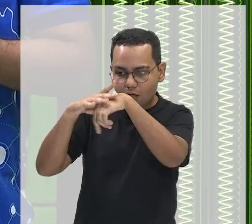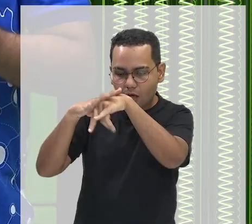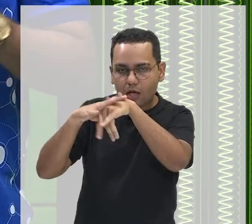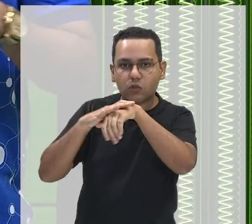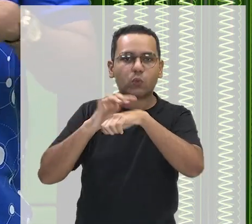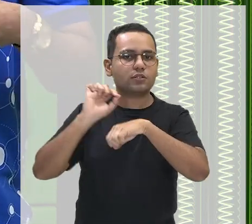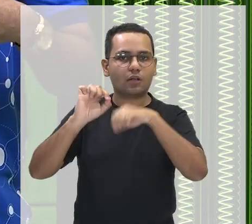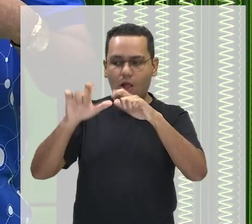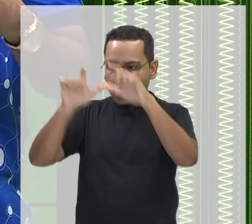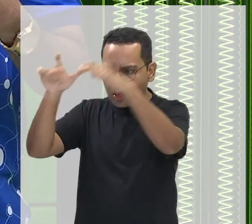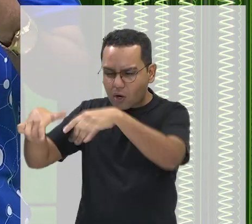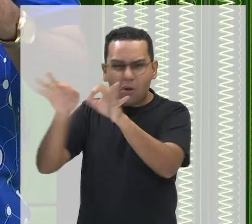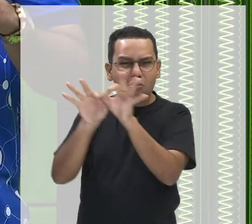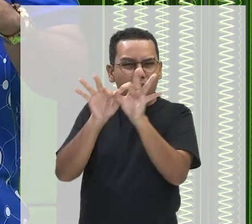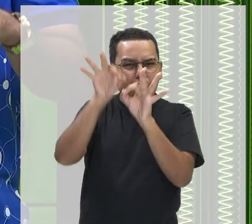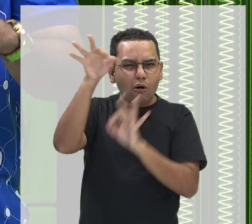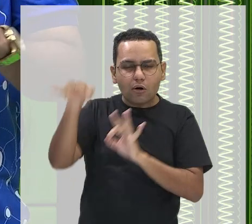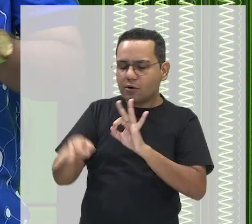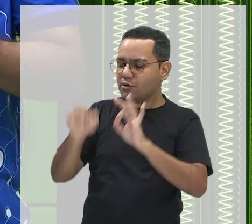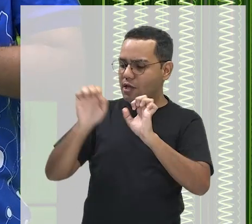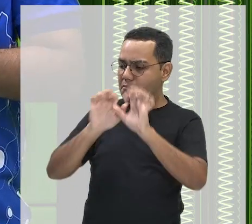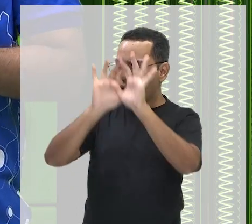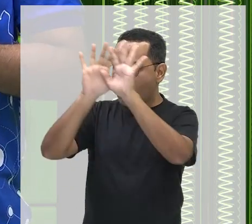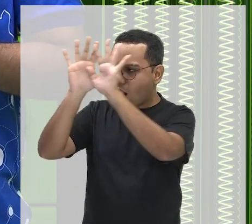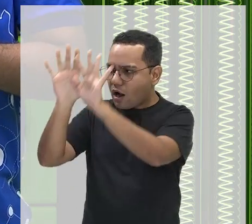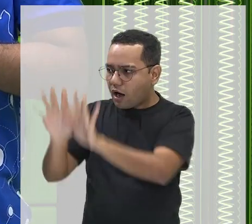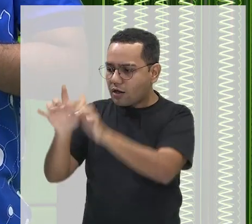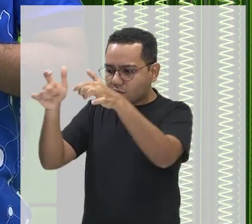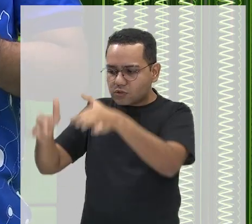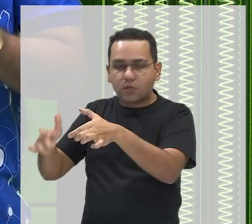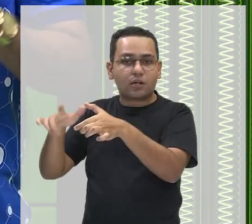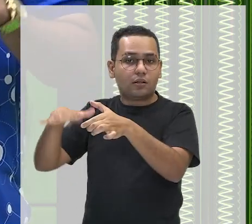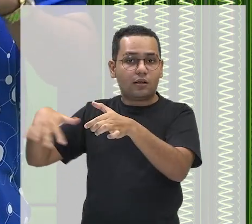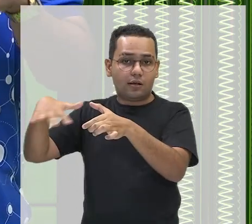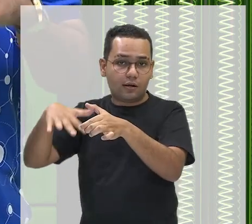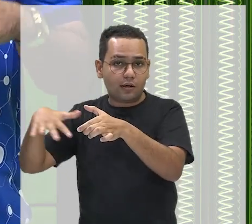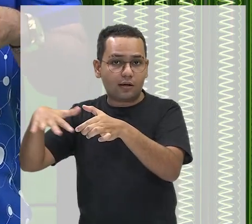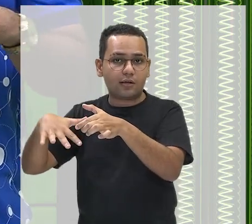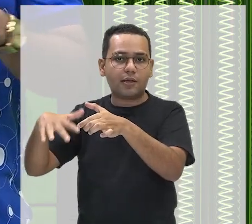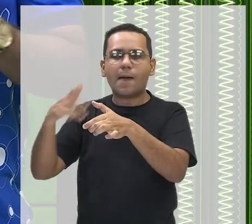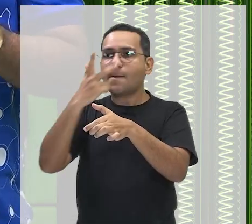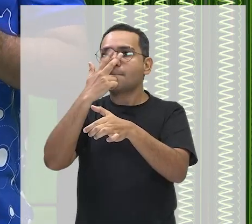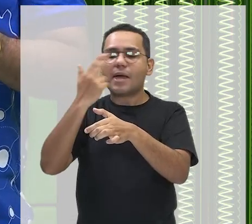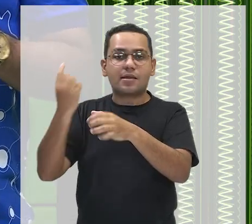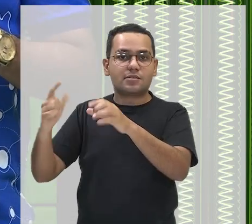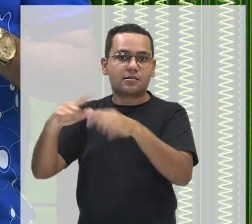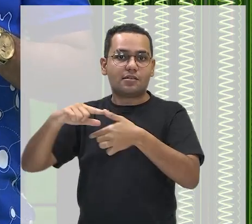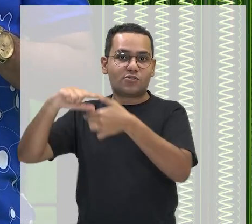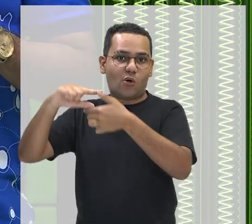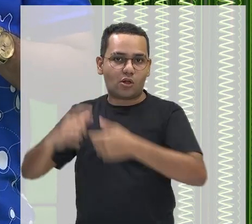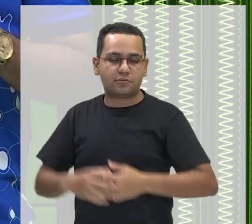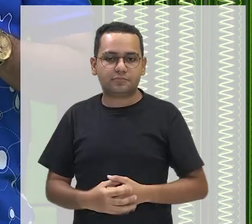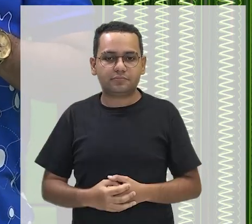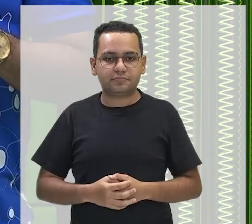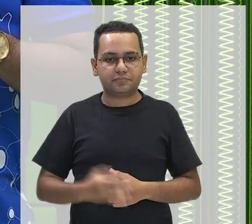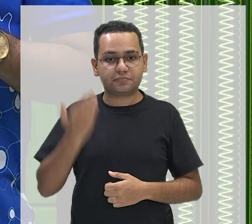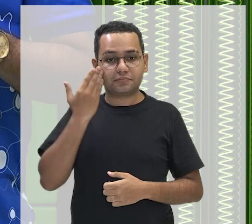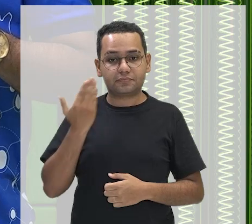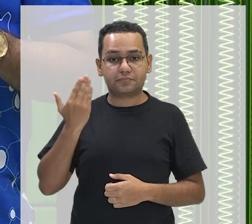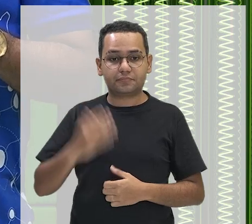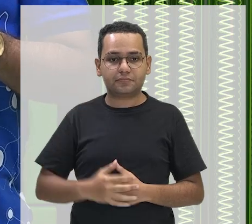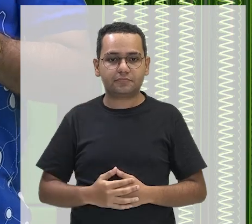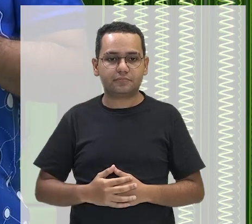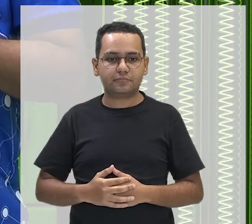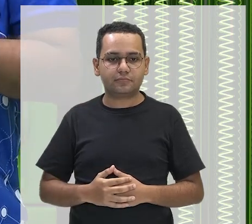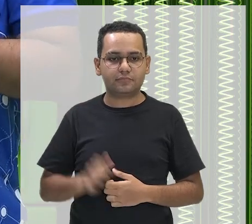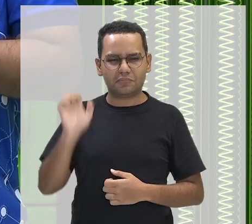pacientes, né? Então eles buscaram ali uma área distante da capital, né, para isolar essas pessoas. Então a gente tem aqui, ó,